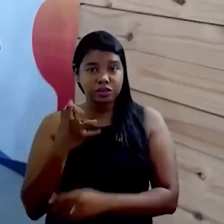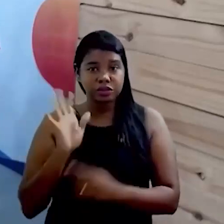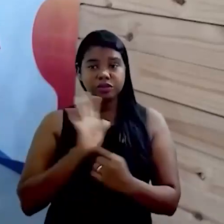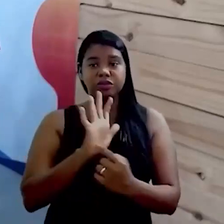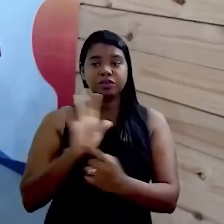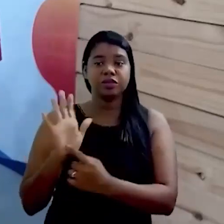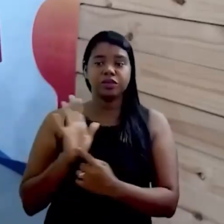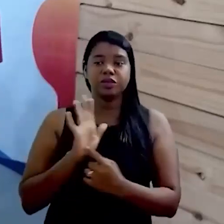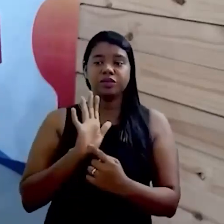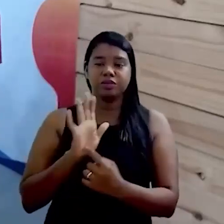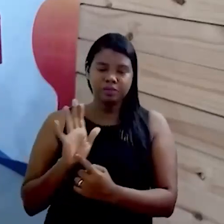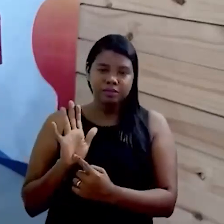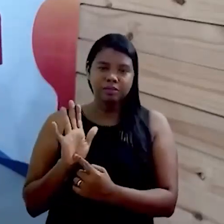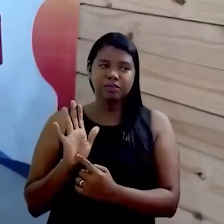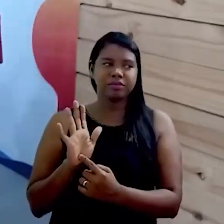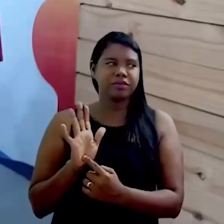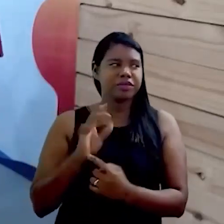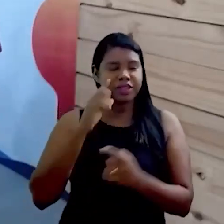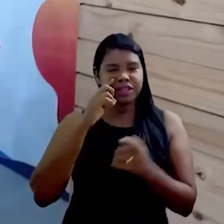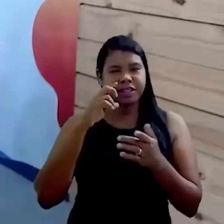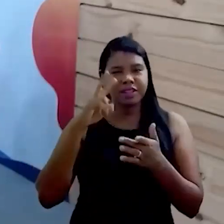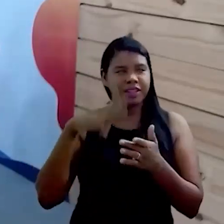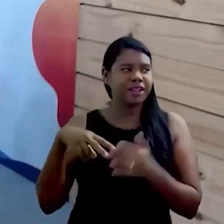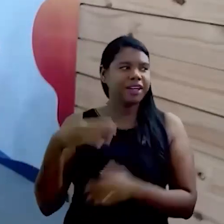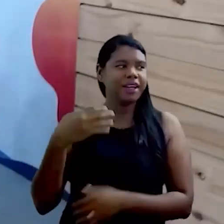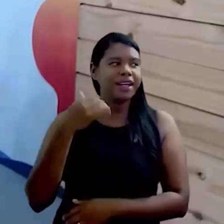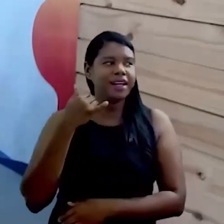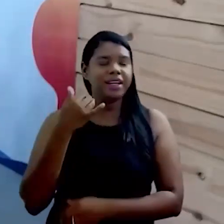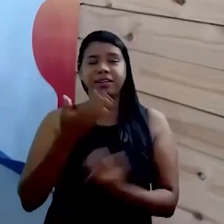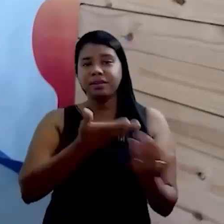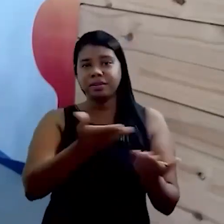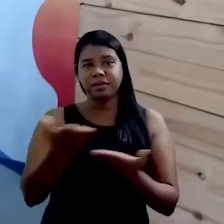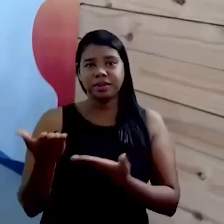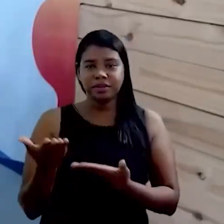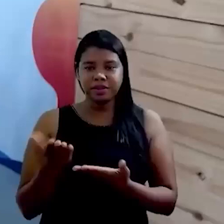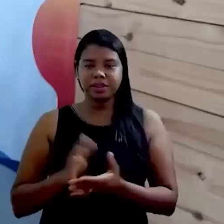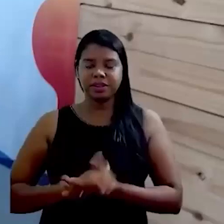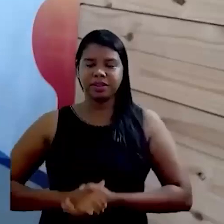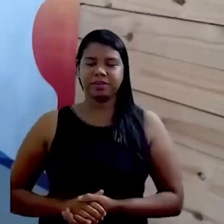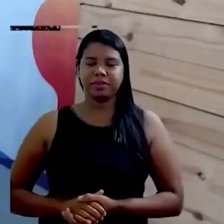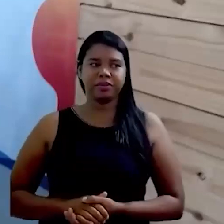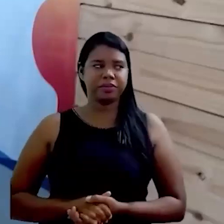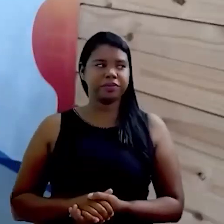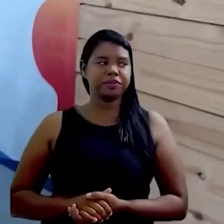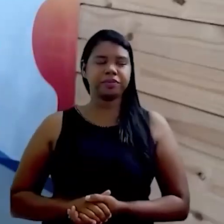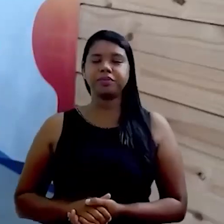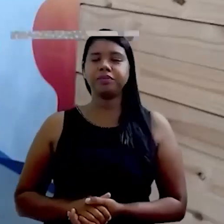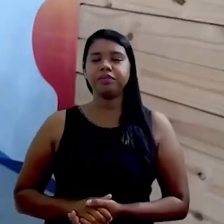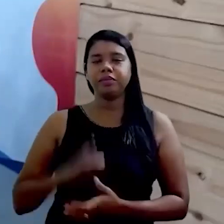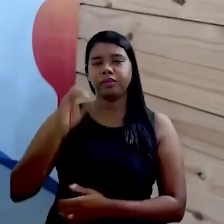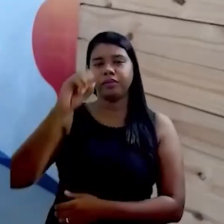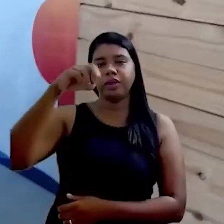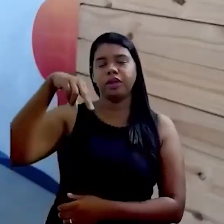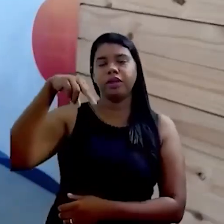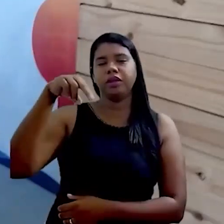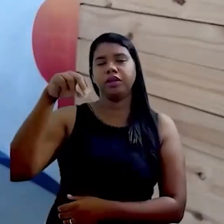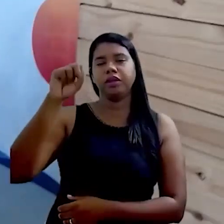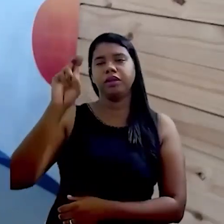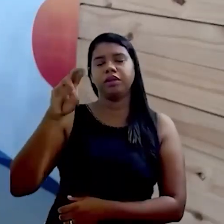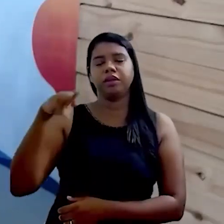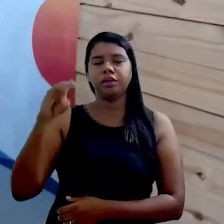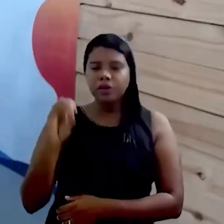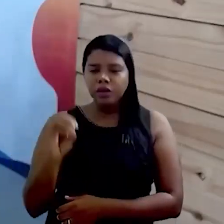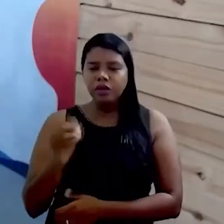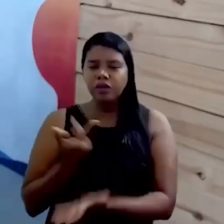tendências. E agora eu vou dar aqui uma puladinha no celular, tá? Para falar a vocês as principais tendências, né, de consumo para esse